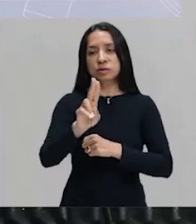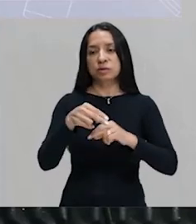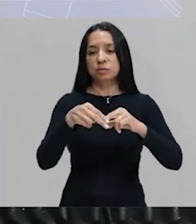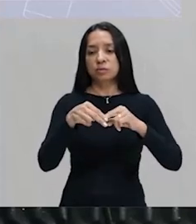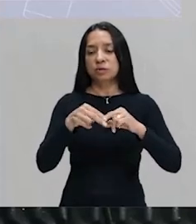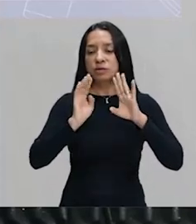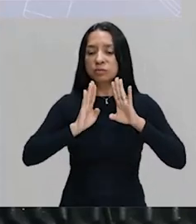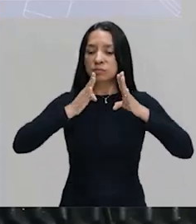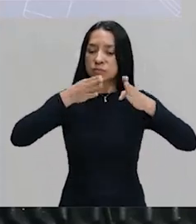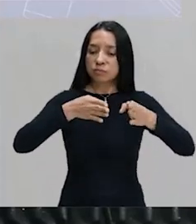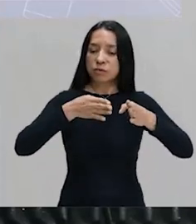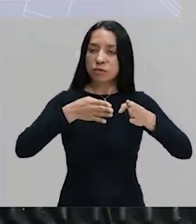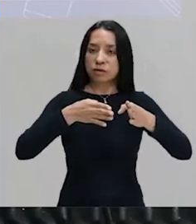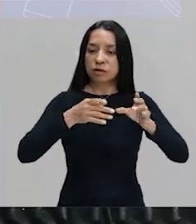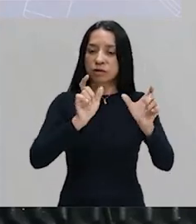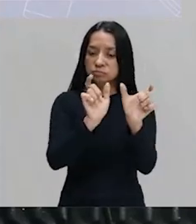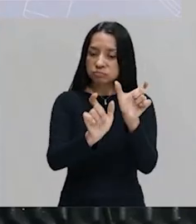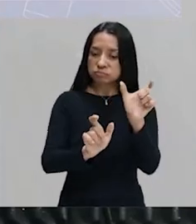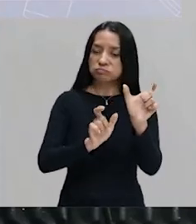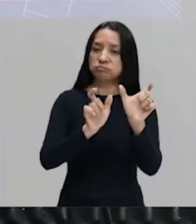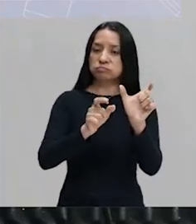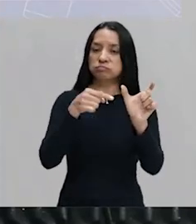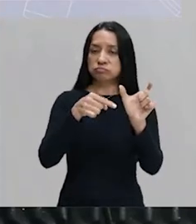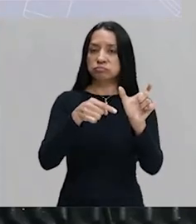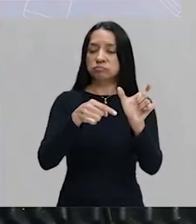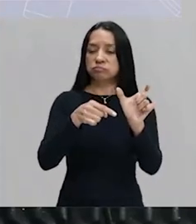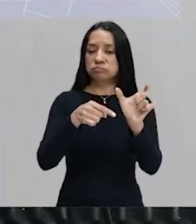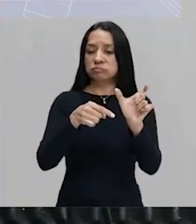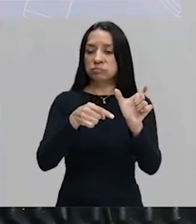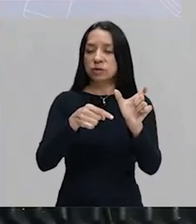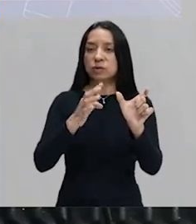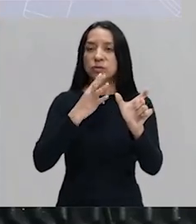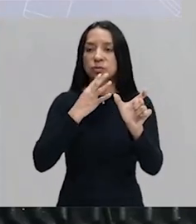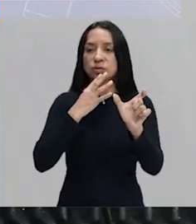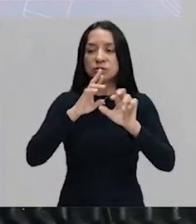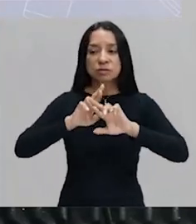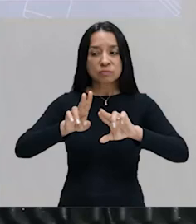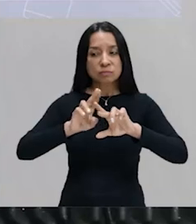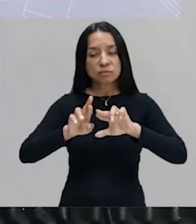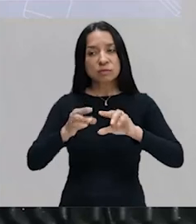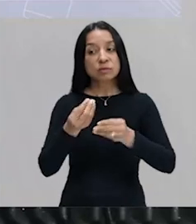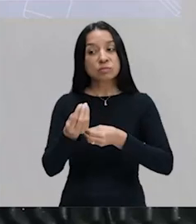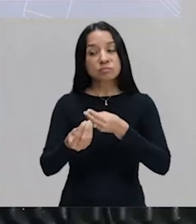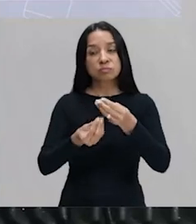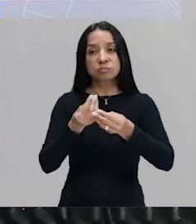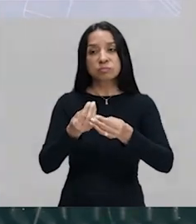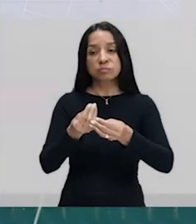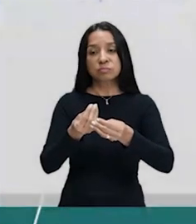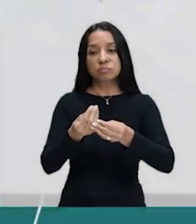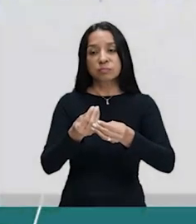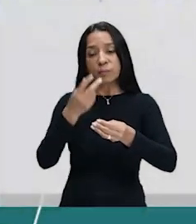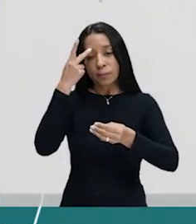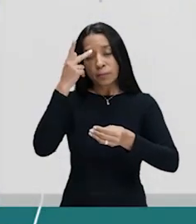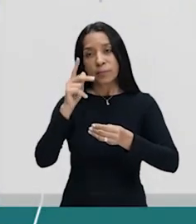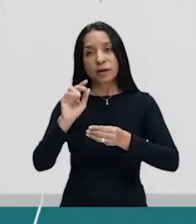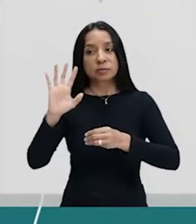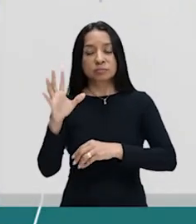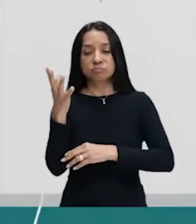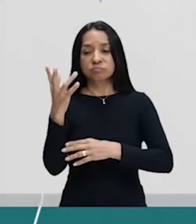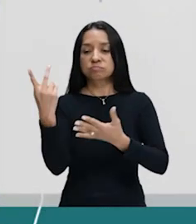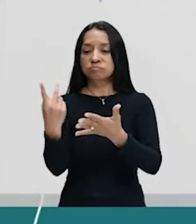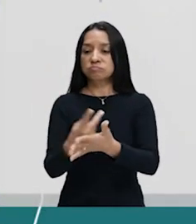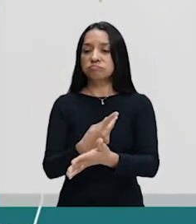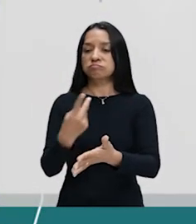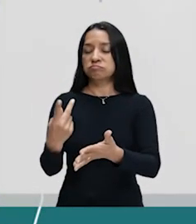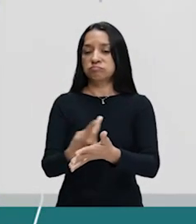vamos focar nele e conhecer as suas diversas formas para que a gente não cometa erros. O uso do